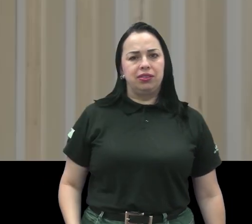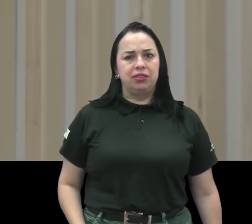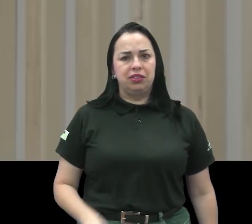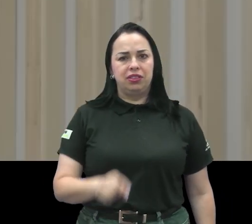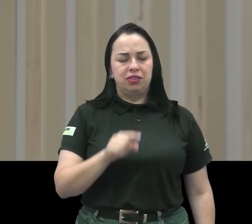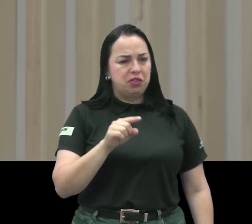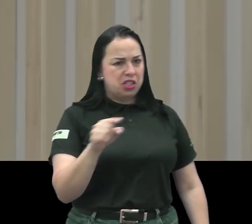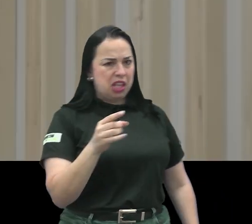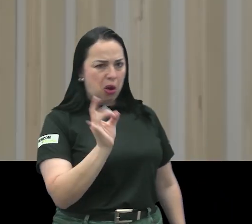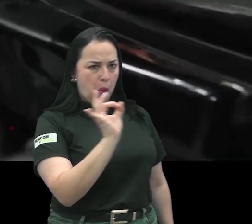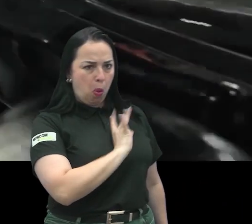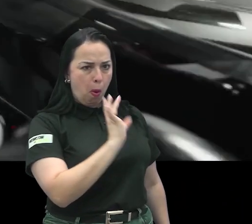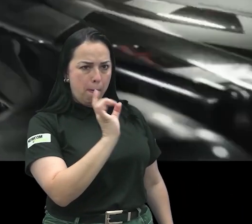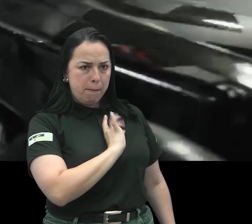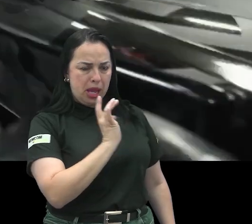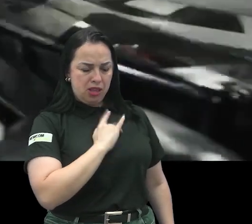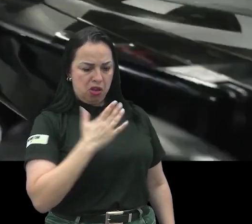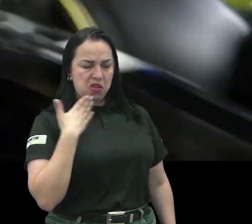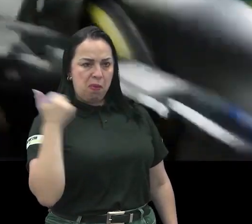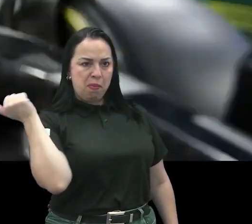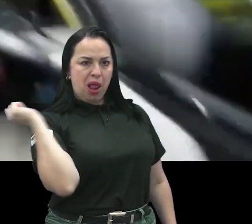It's all right. You're just worried I'm quicker than you.